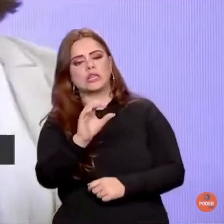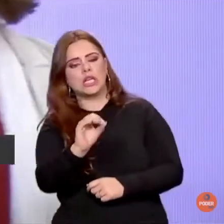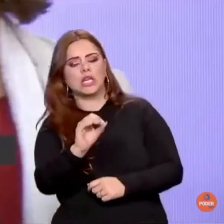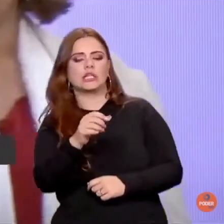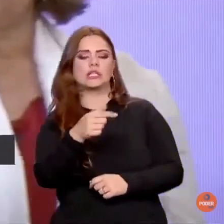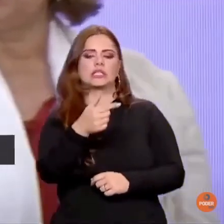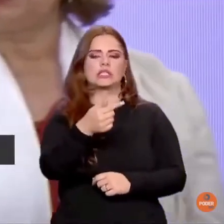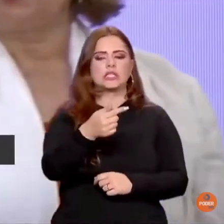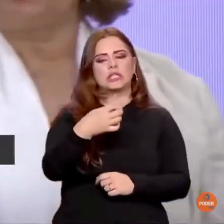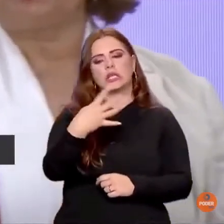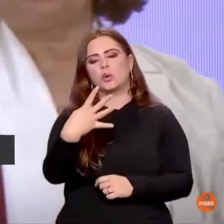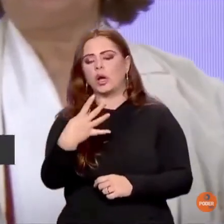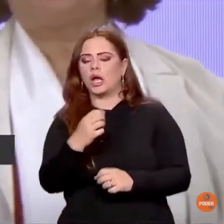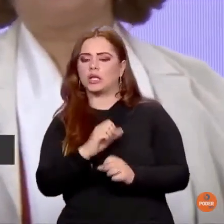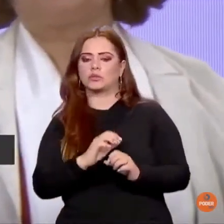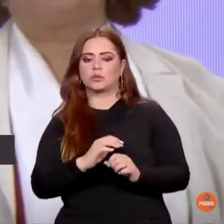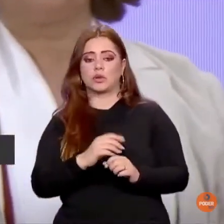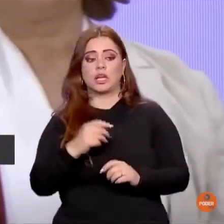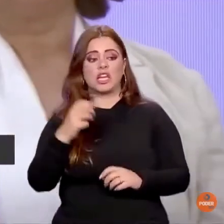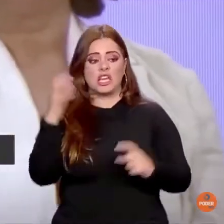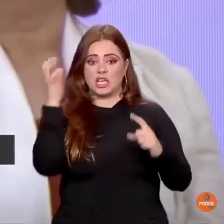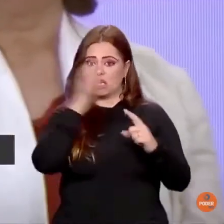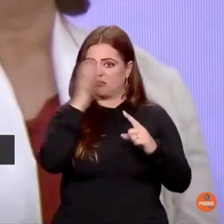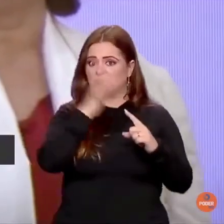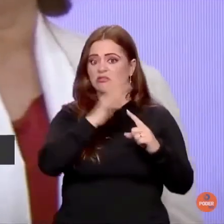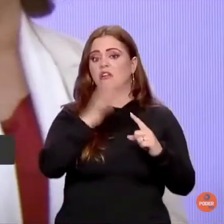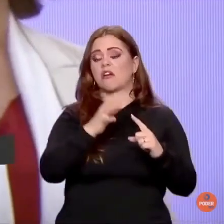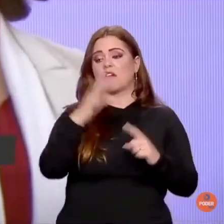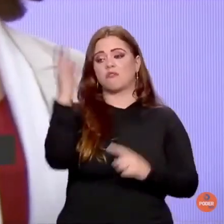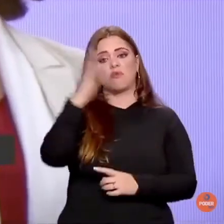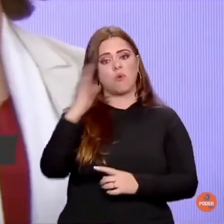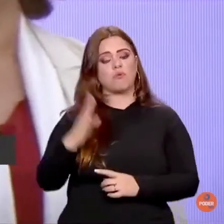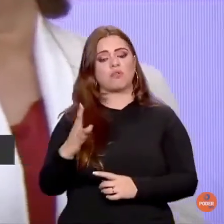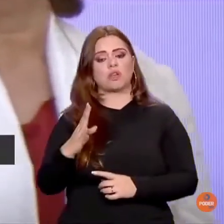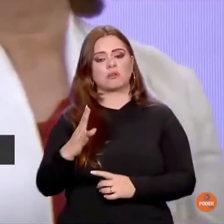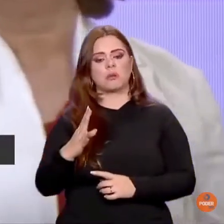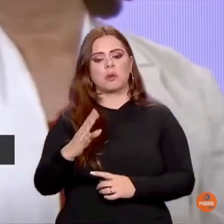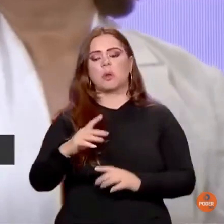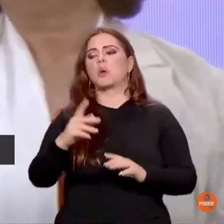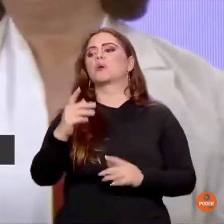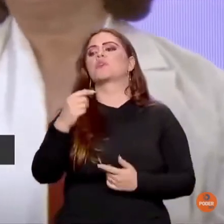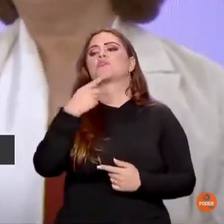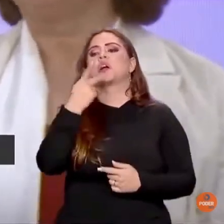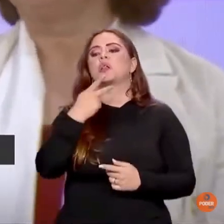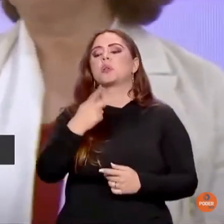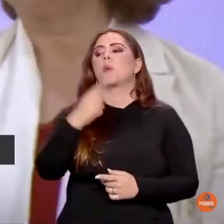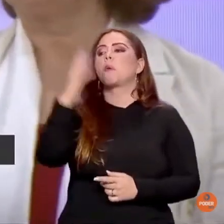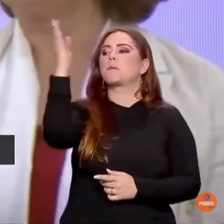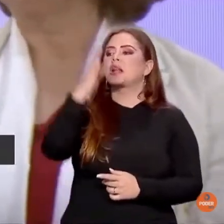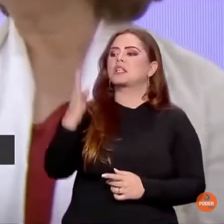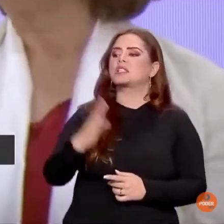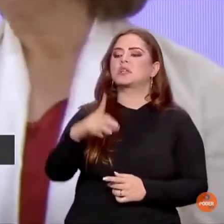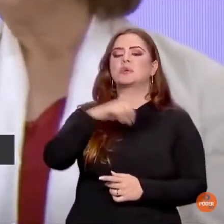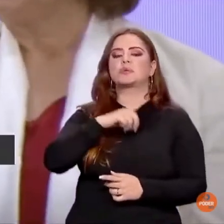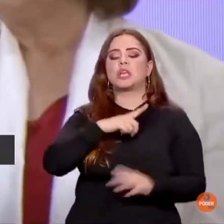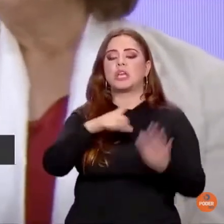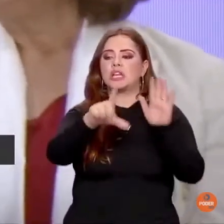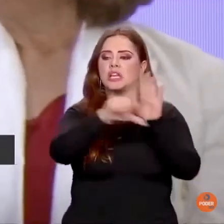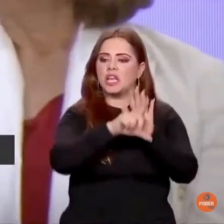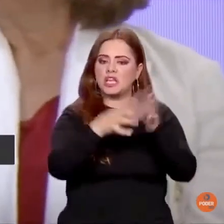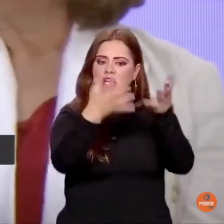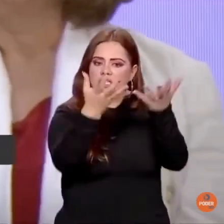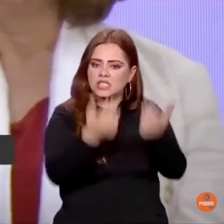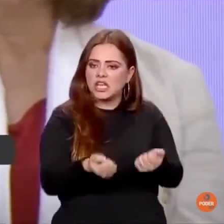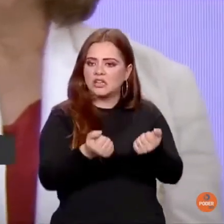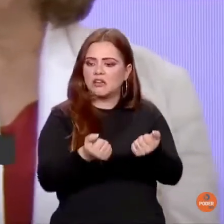começava para criticar o governo, dizendo: no Brasil tem lei que pega e tem lei que não pega. Então